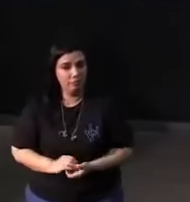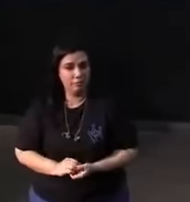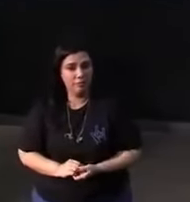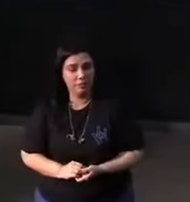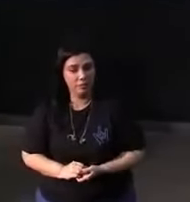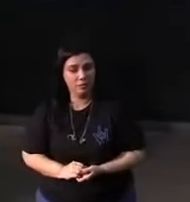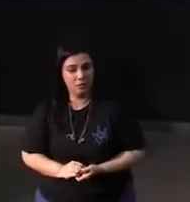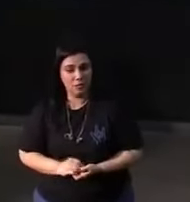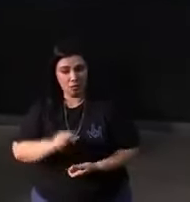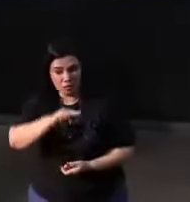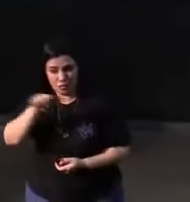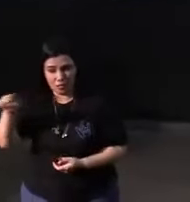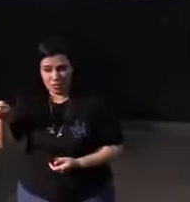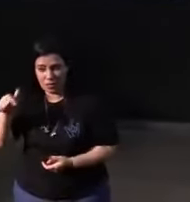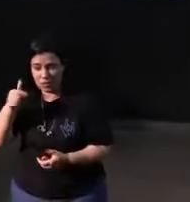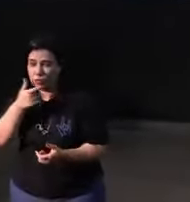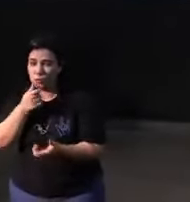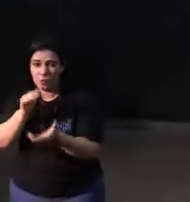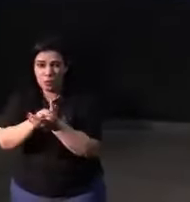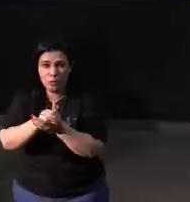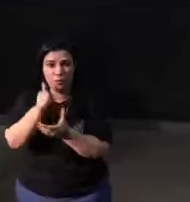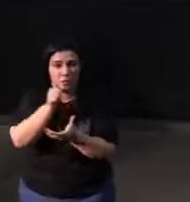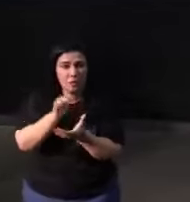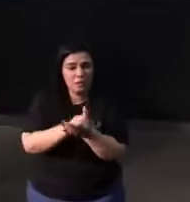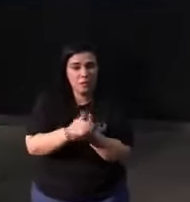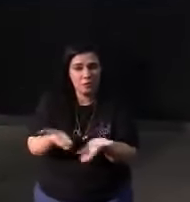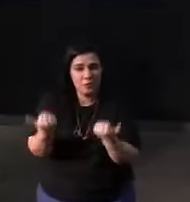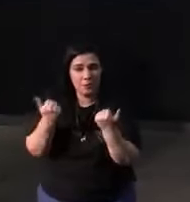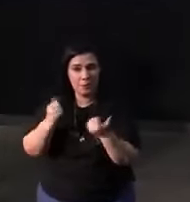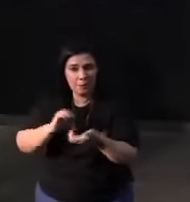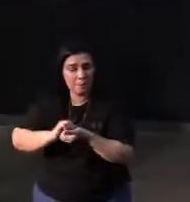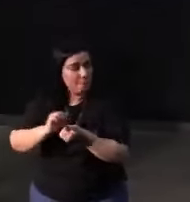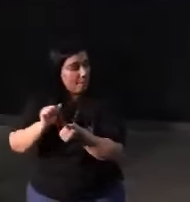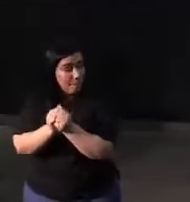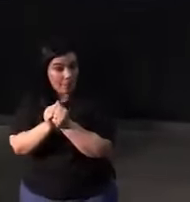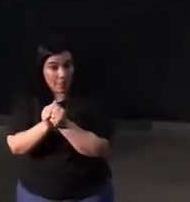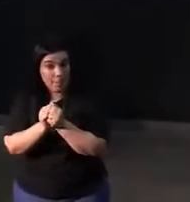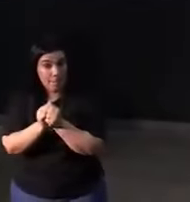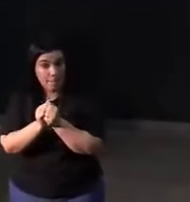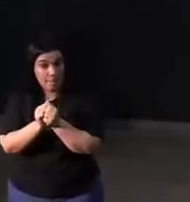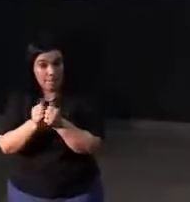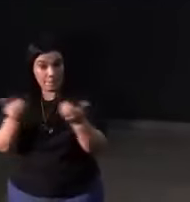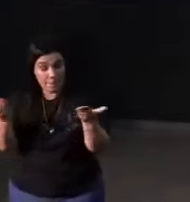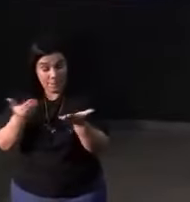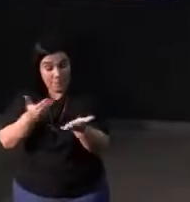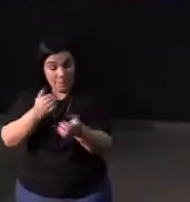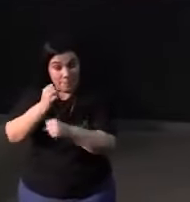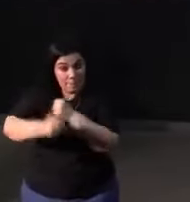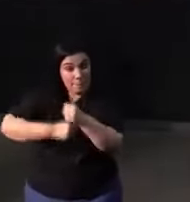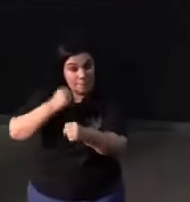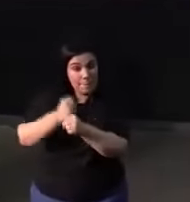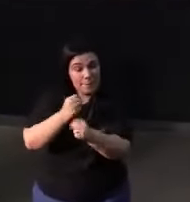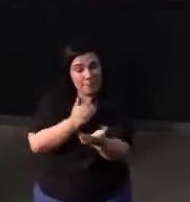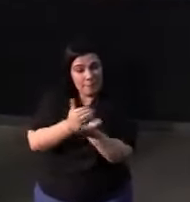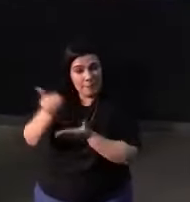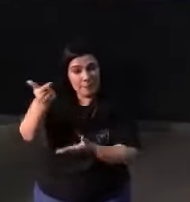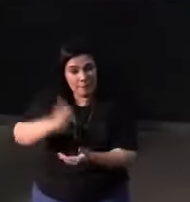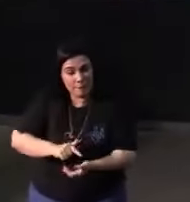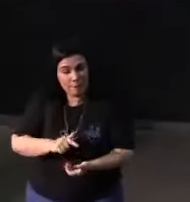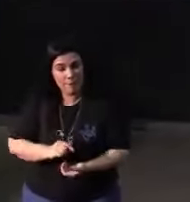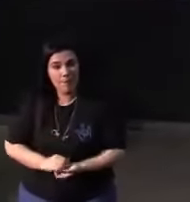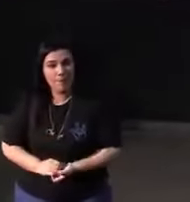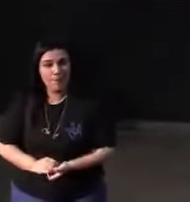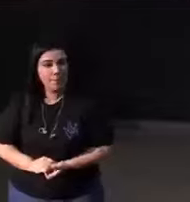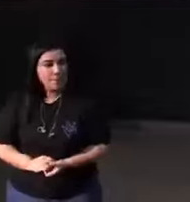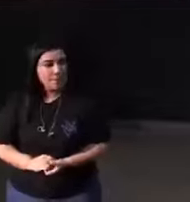Você está com a esposa, está com o marido, pega na mão e vem. Esse ano é ano de recomeço, irmão. Mas vamos recomeçar